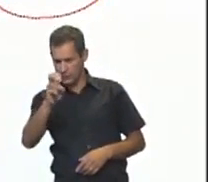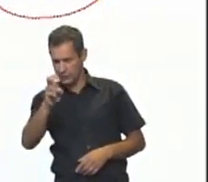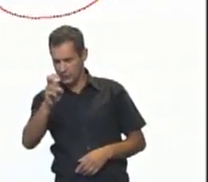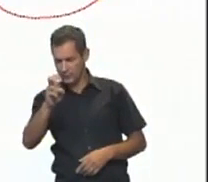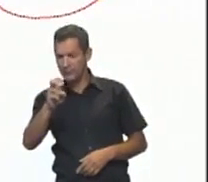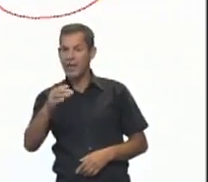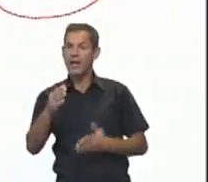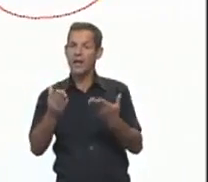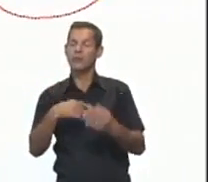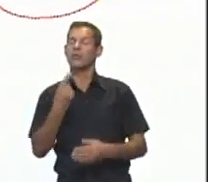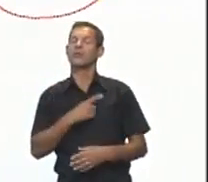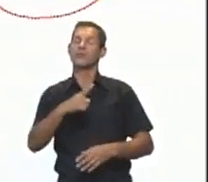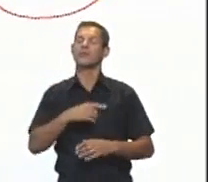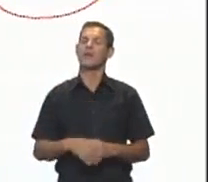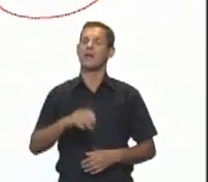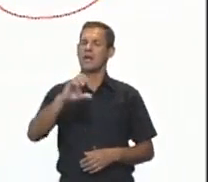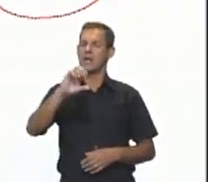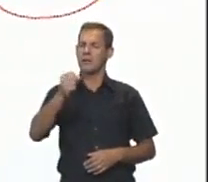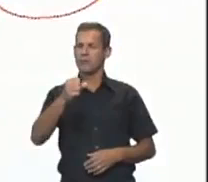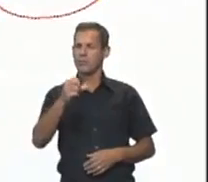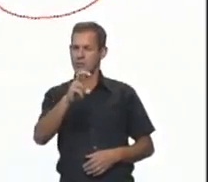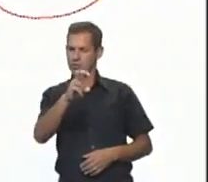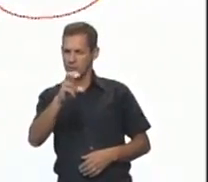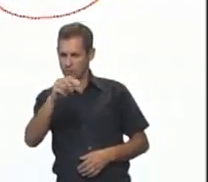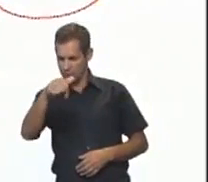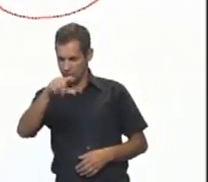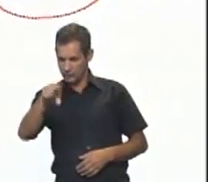981,25 e agora a gente achou